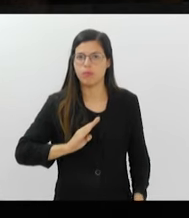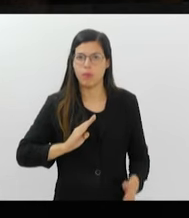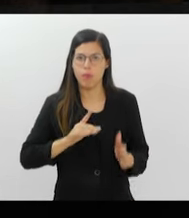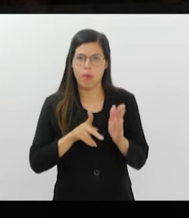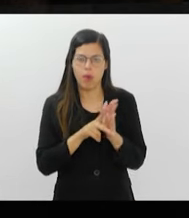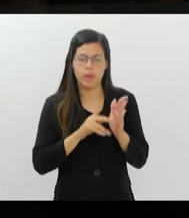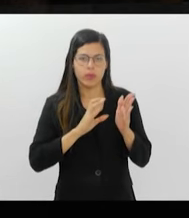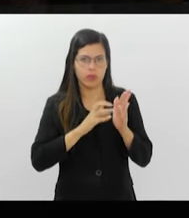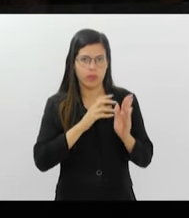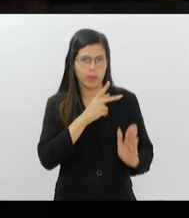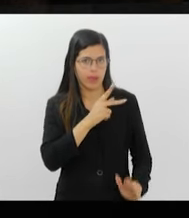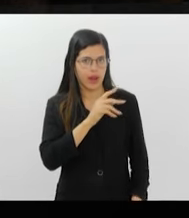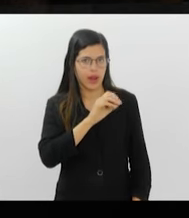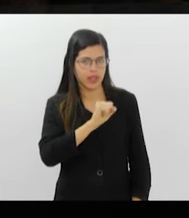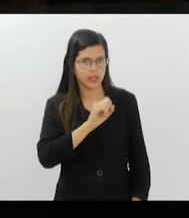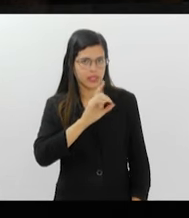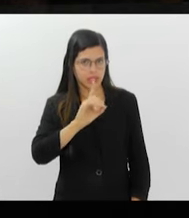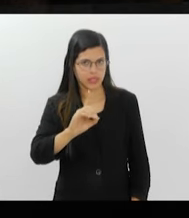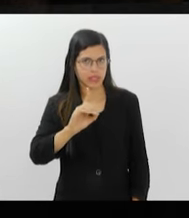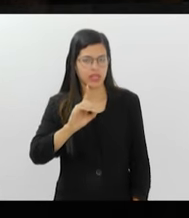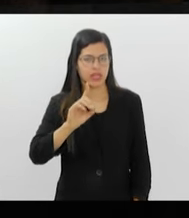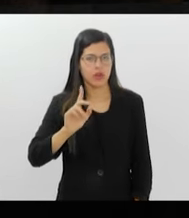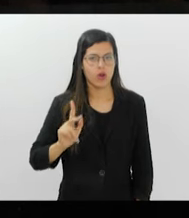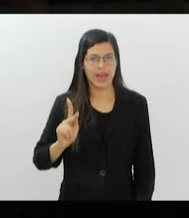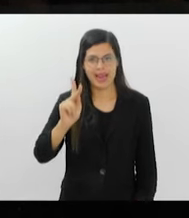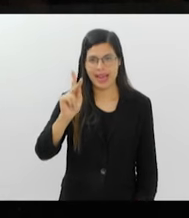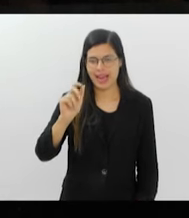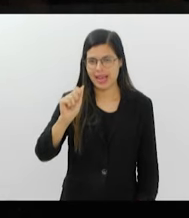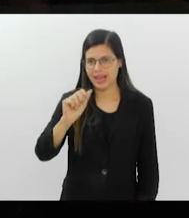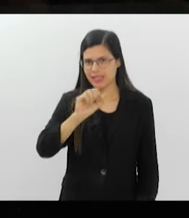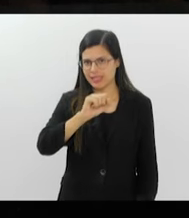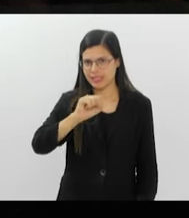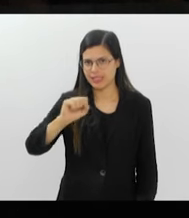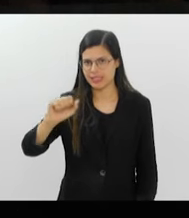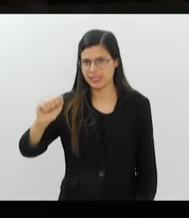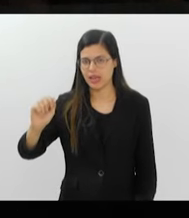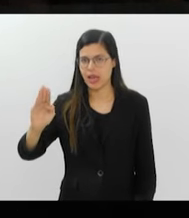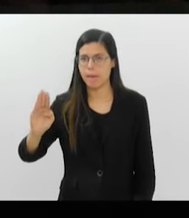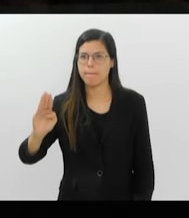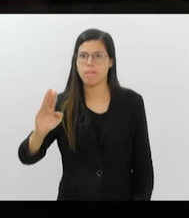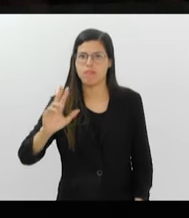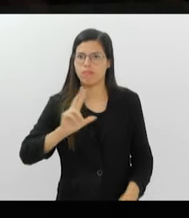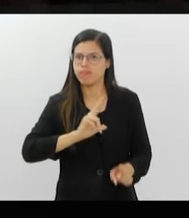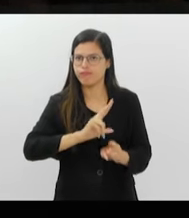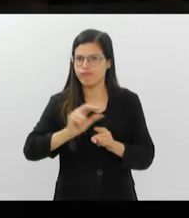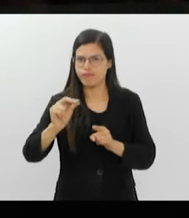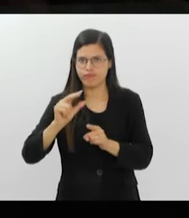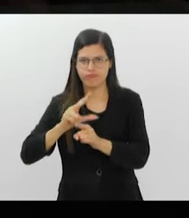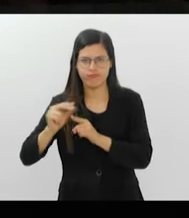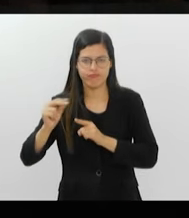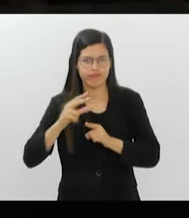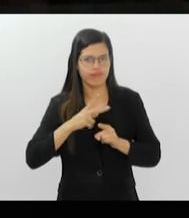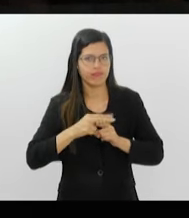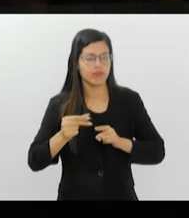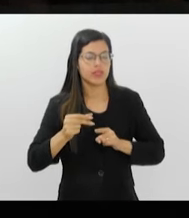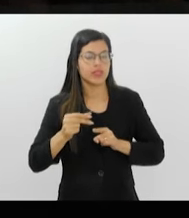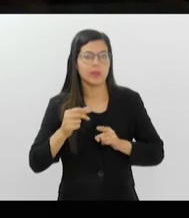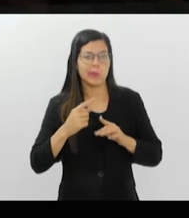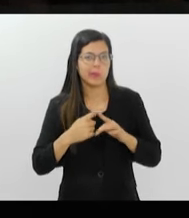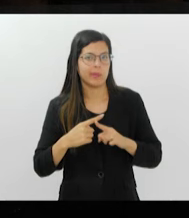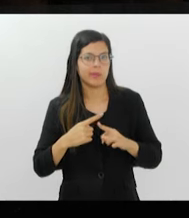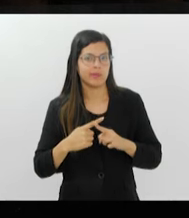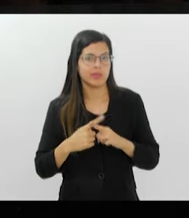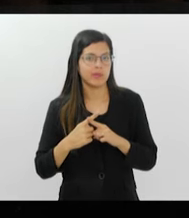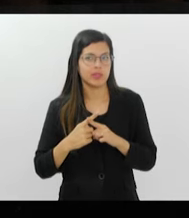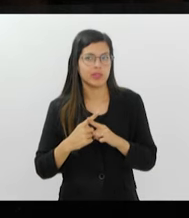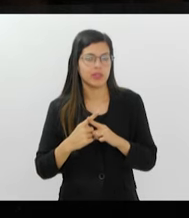Kassab, se tornou um dos grandes vitoriosos dessa eleição a